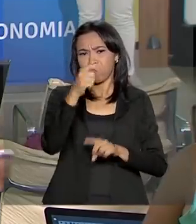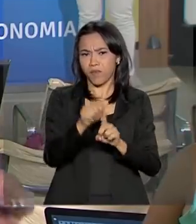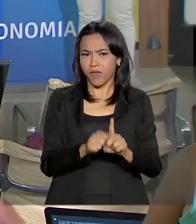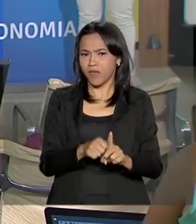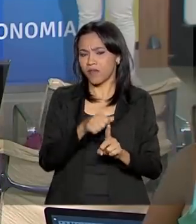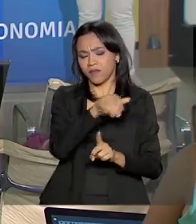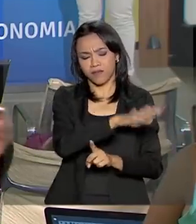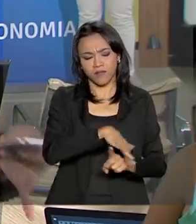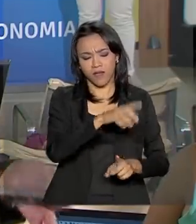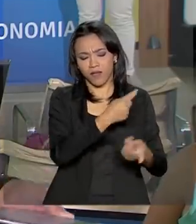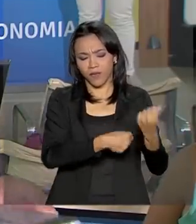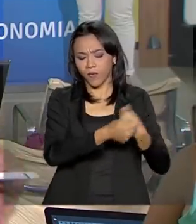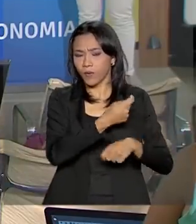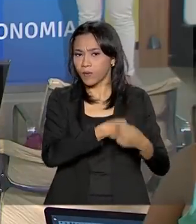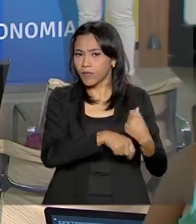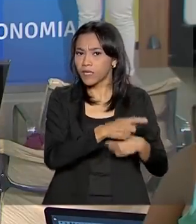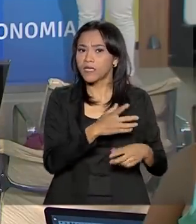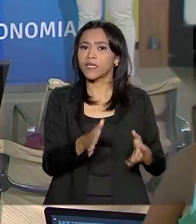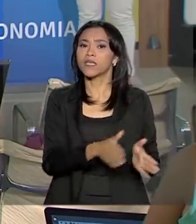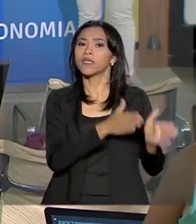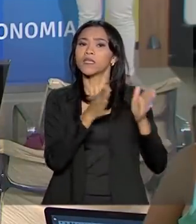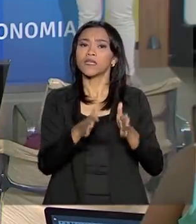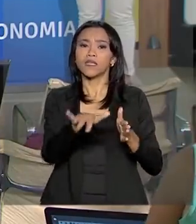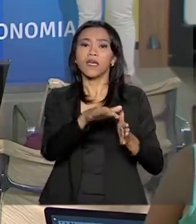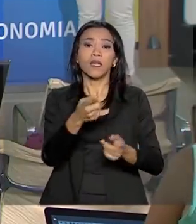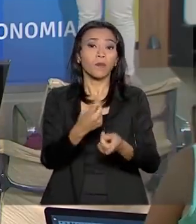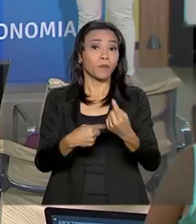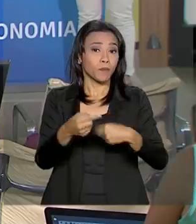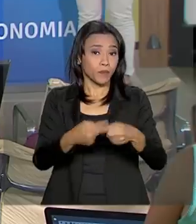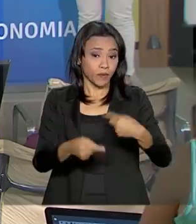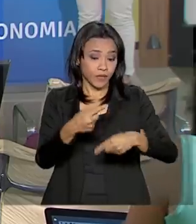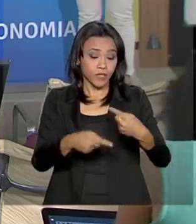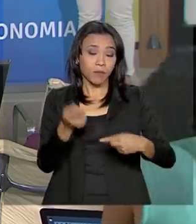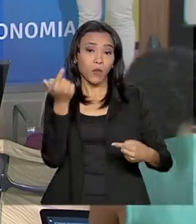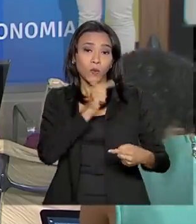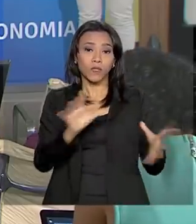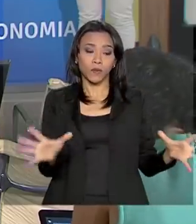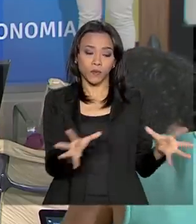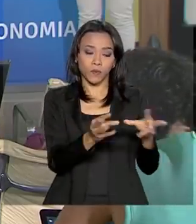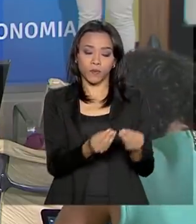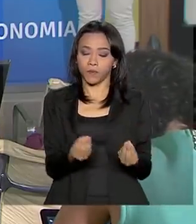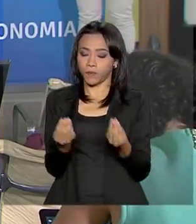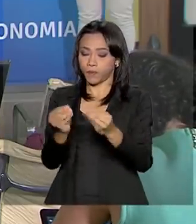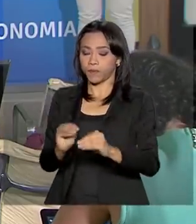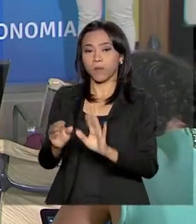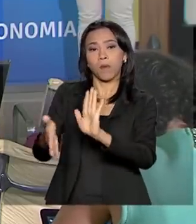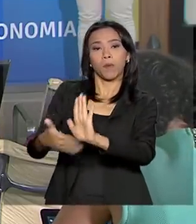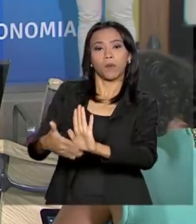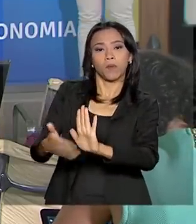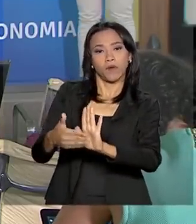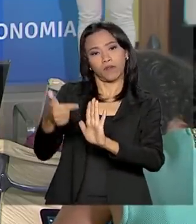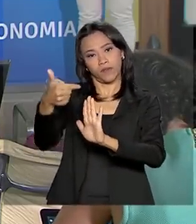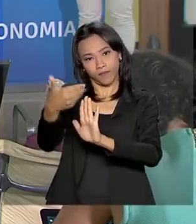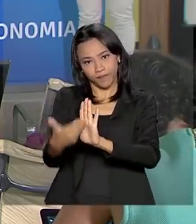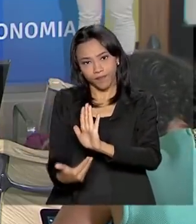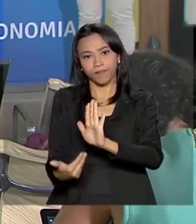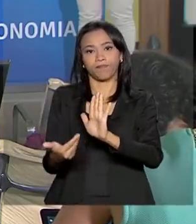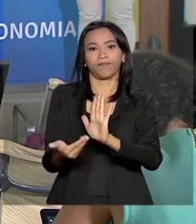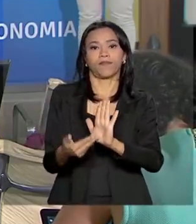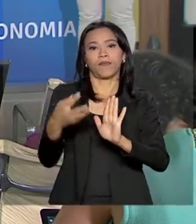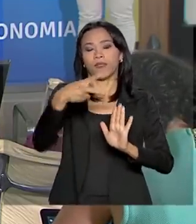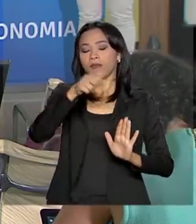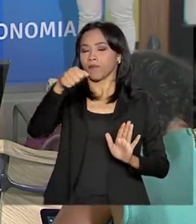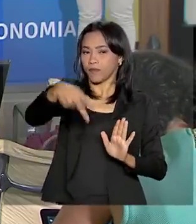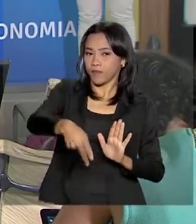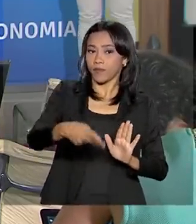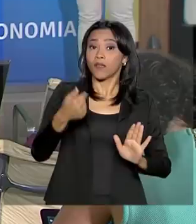de economia, quanto da equipe econômica, quanto da equipe política, para chegar a uma proposta final da reforma da Previdência. E ontem, o presidente Jair Bolsonaro,